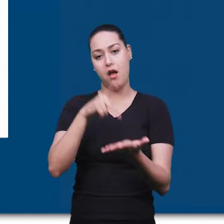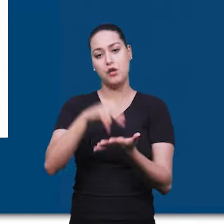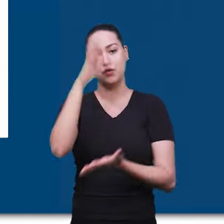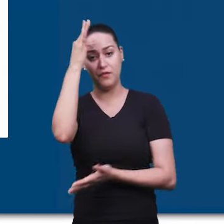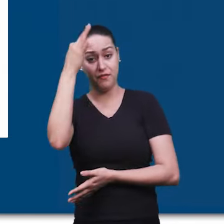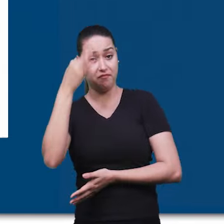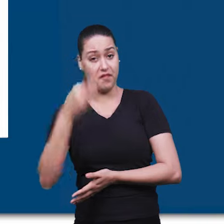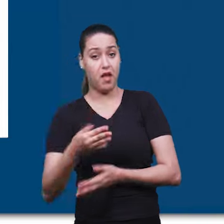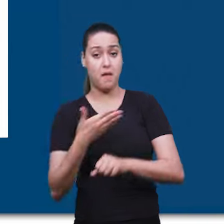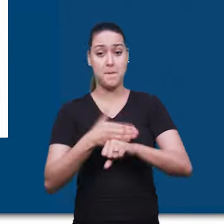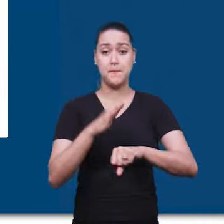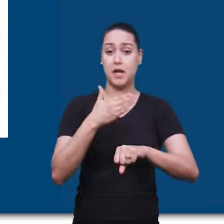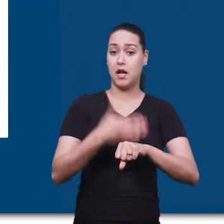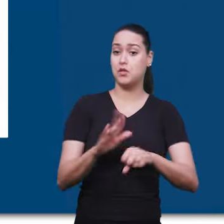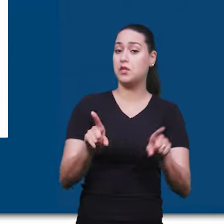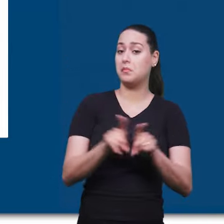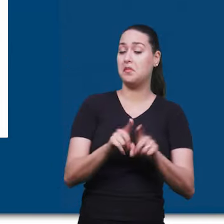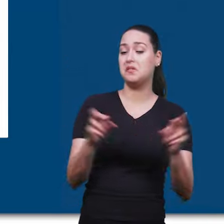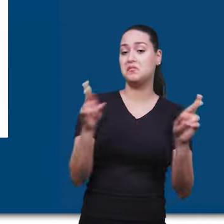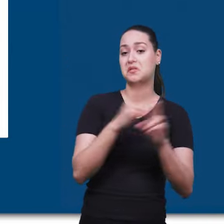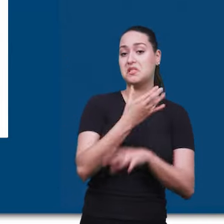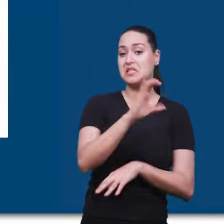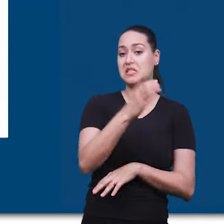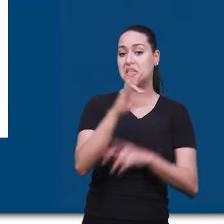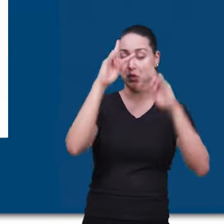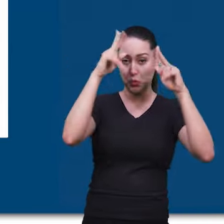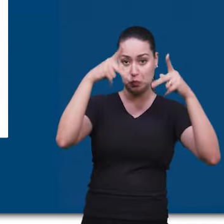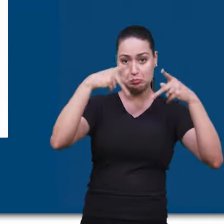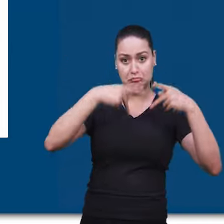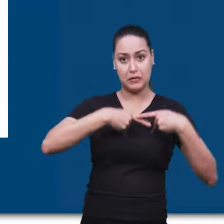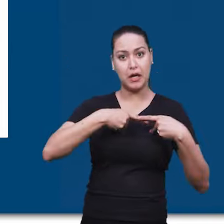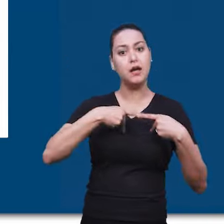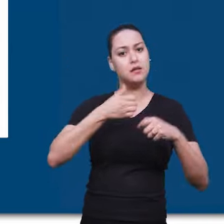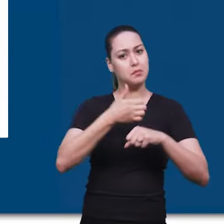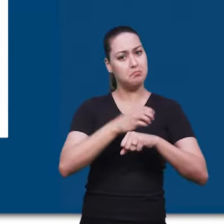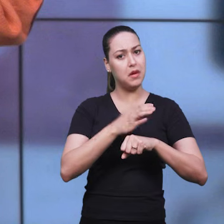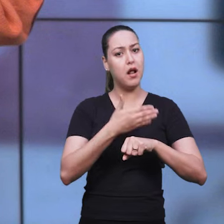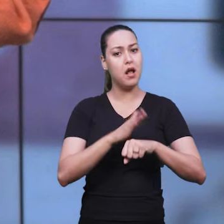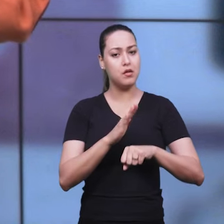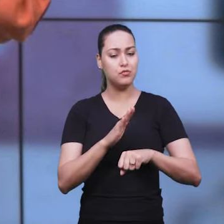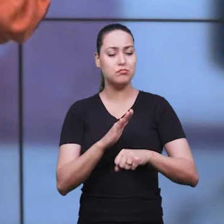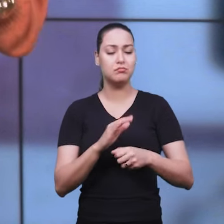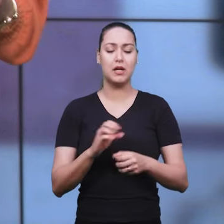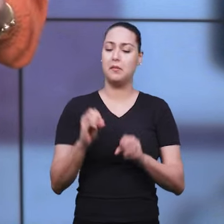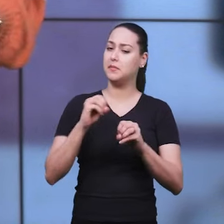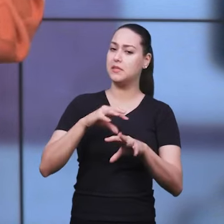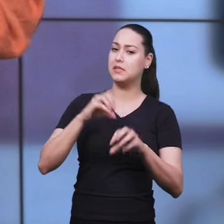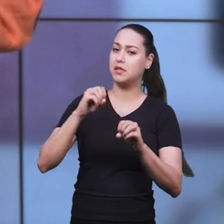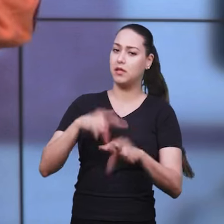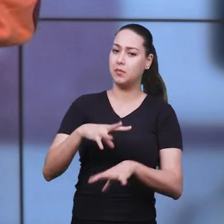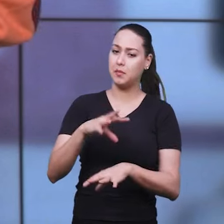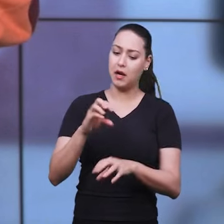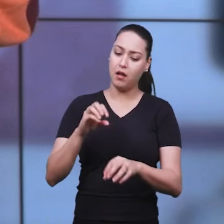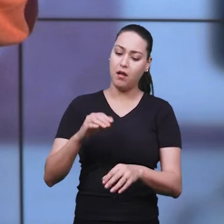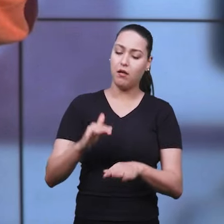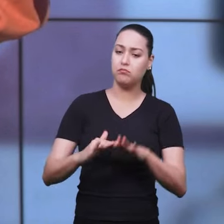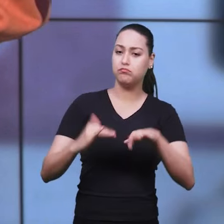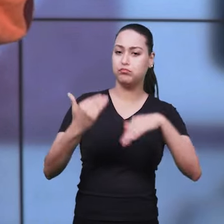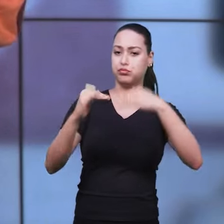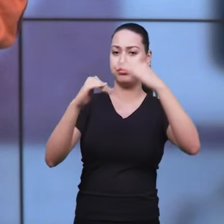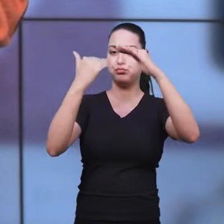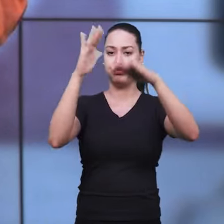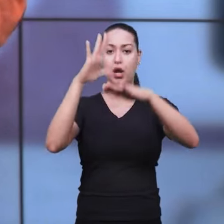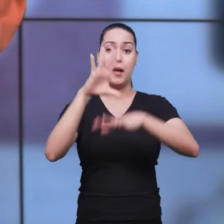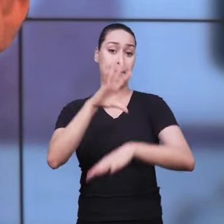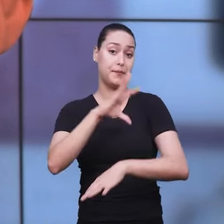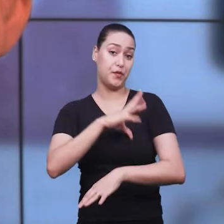ciências humanas e sociais, importantes para a educação de nossos filhos. Para conversar a respeito da